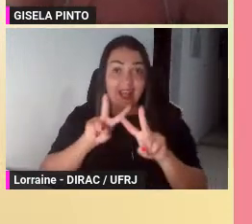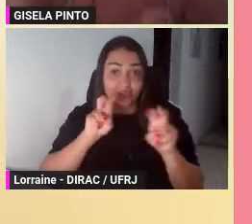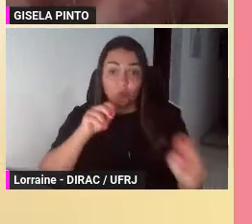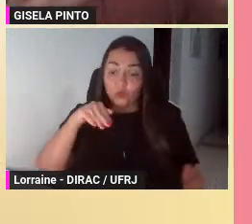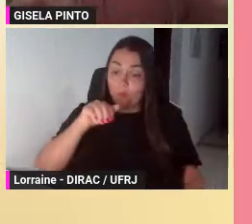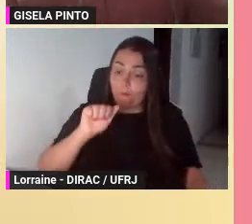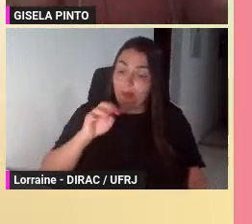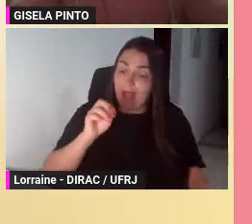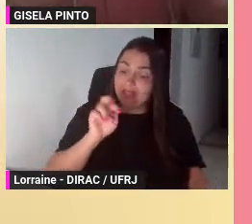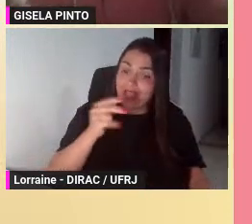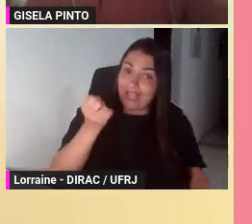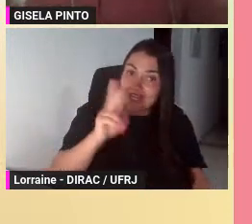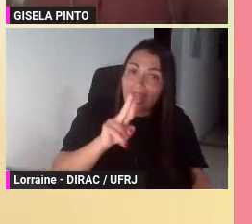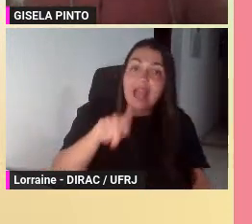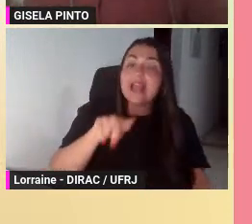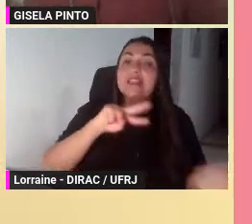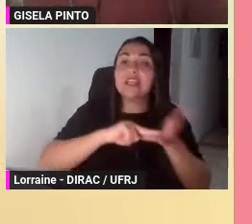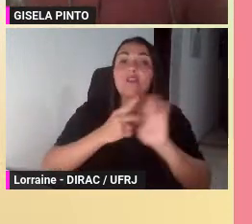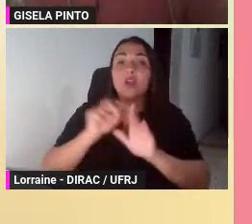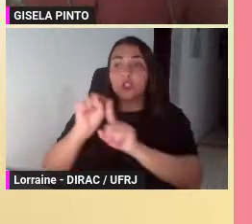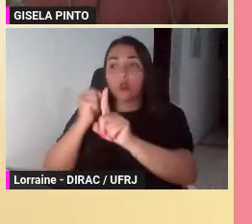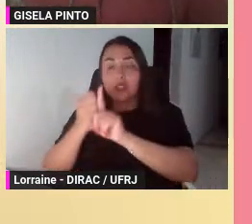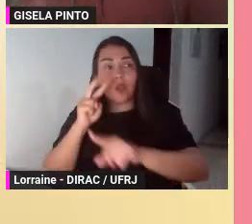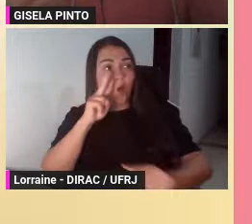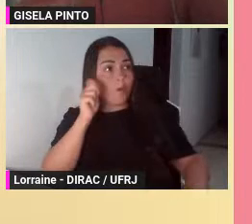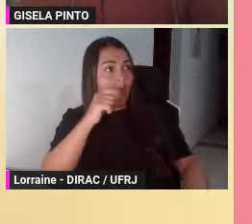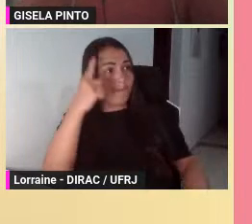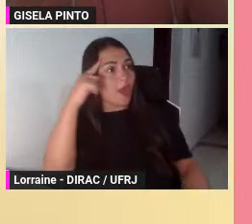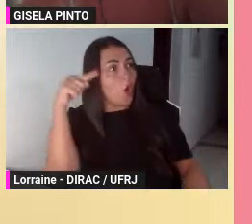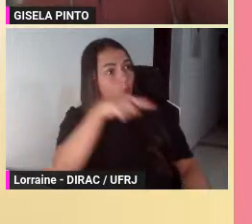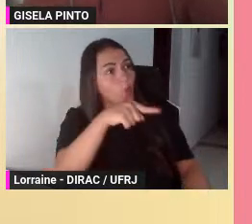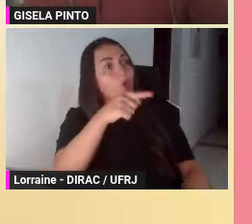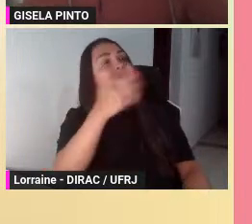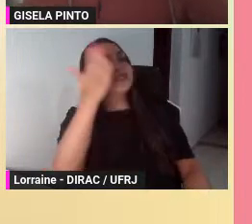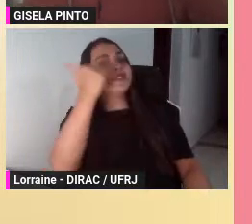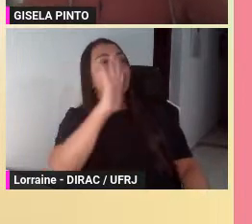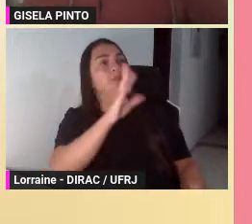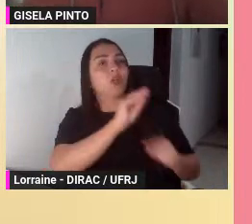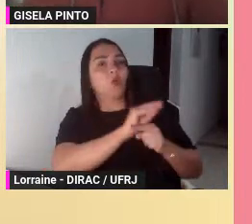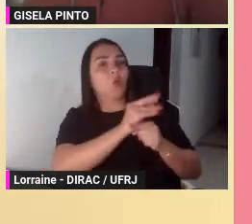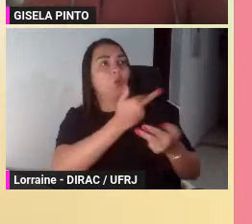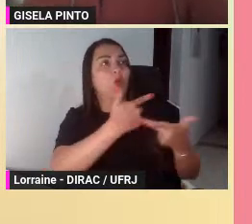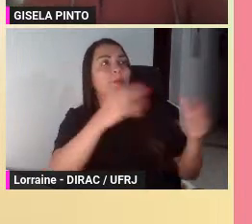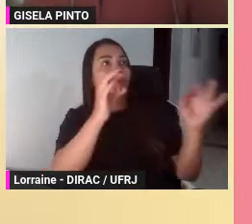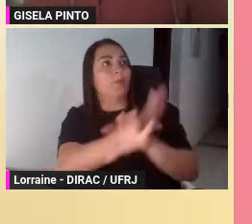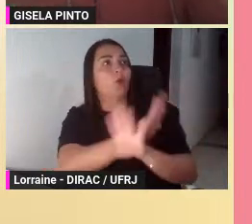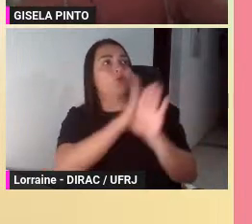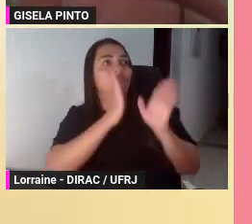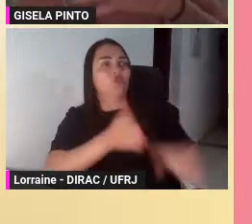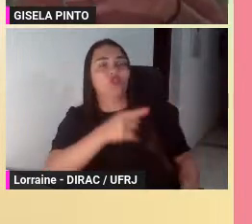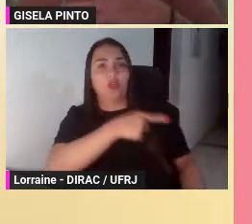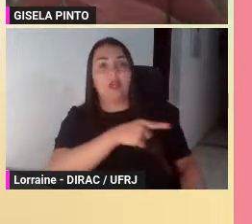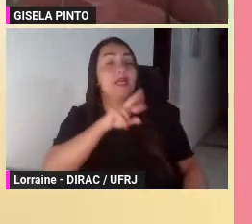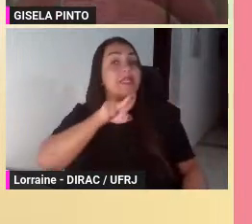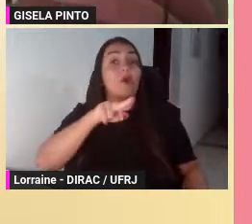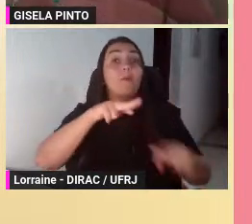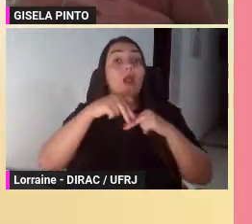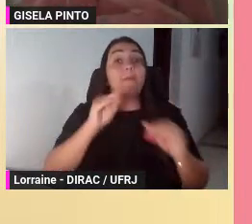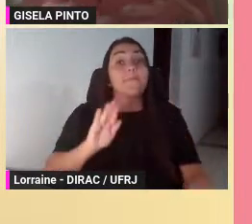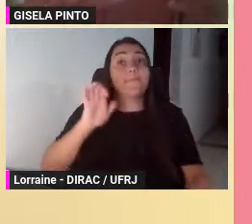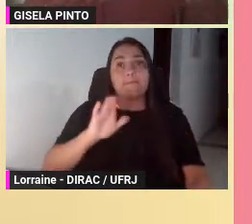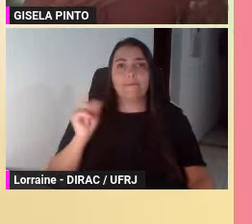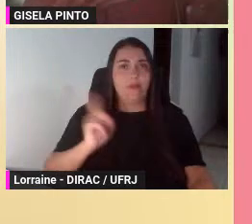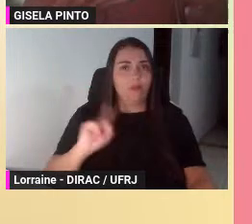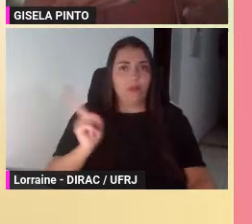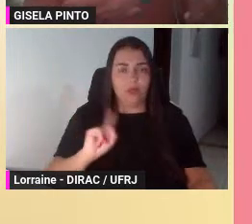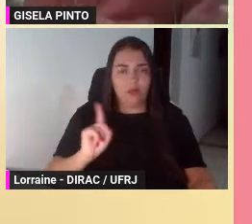essa expectativa social ligada ao ser mulher, né? e não tanto necessariamente ligada